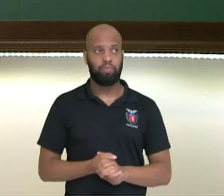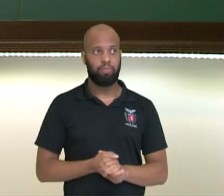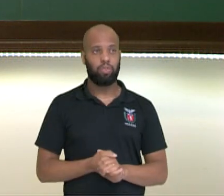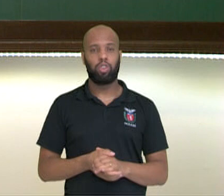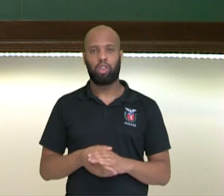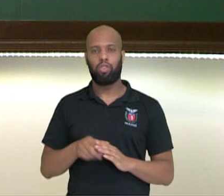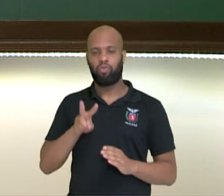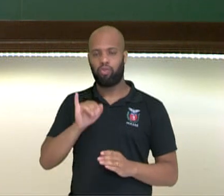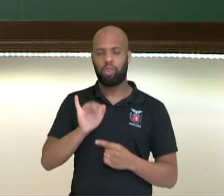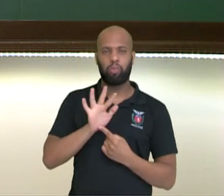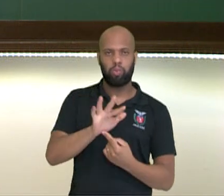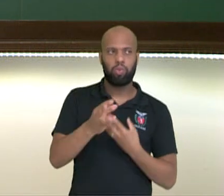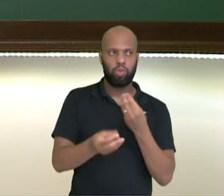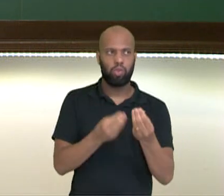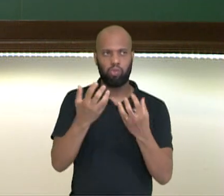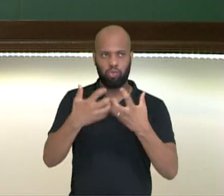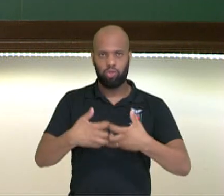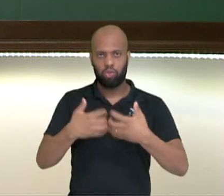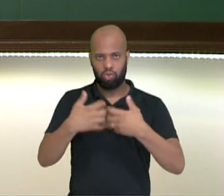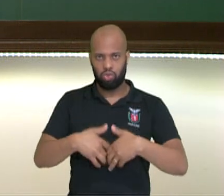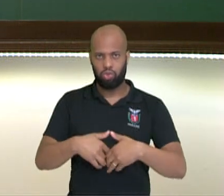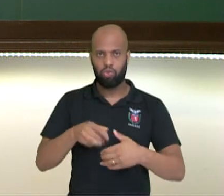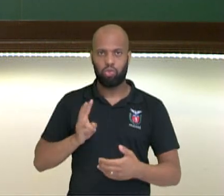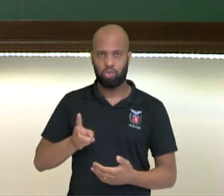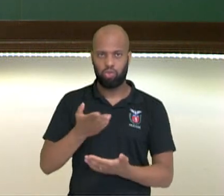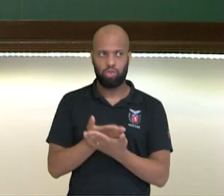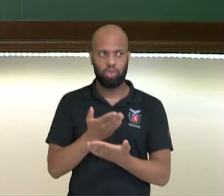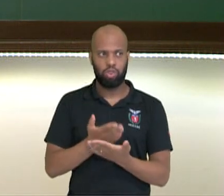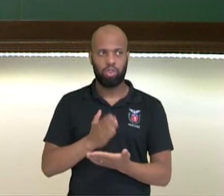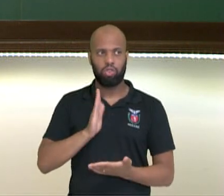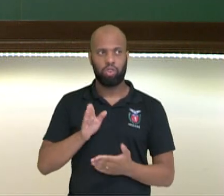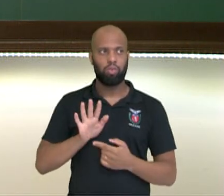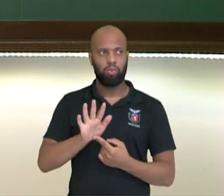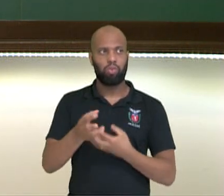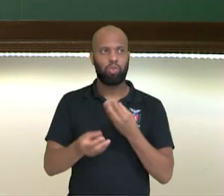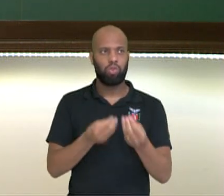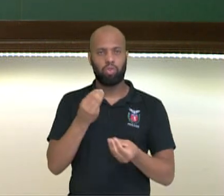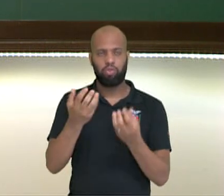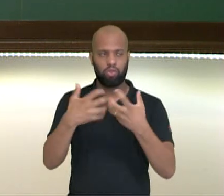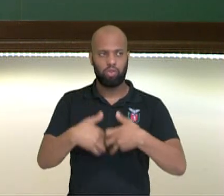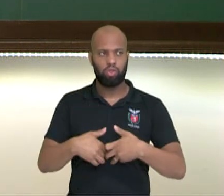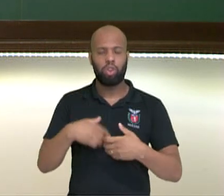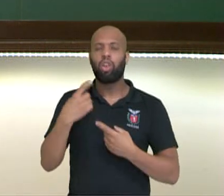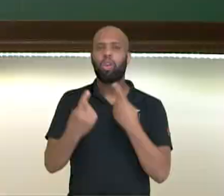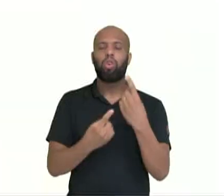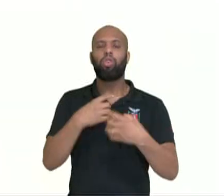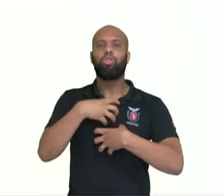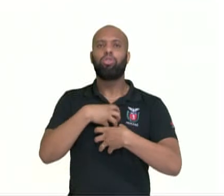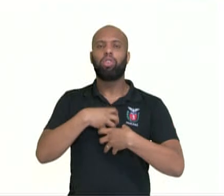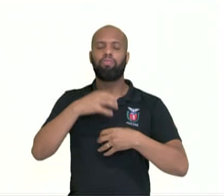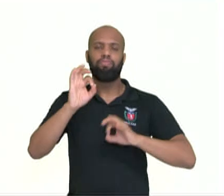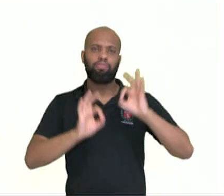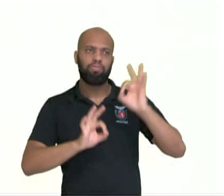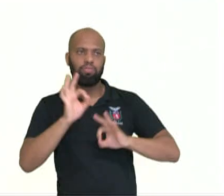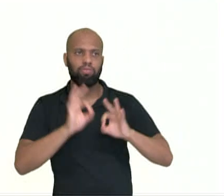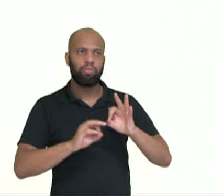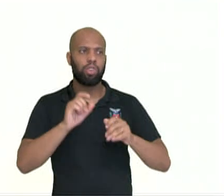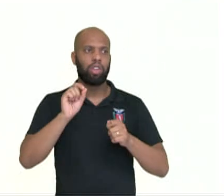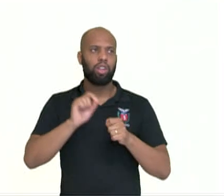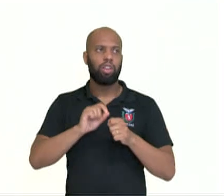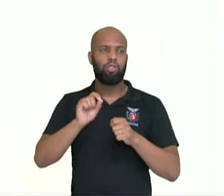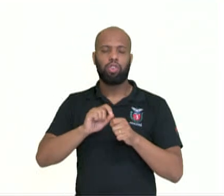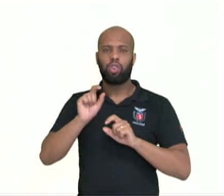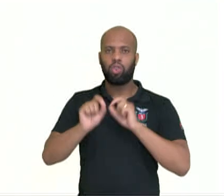funcionamento dele. Eu vou continuar a aula, daí eu já mostro o funcionamento. Então, quais são as instruções de montagem? Faça um pequeno